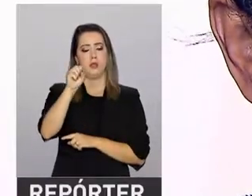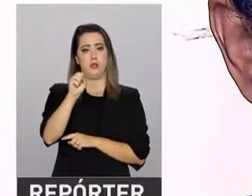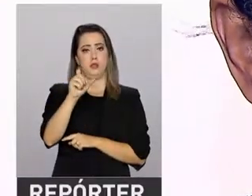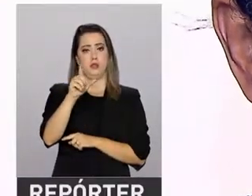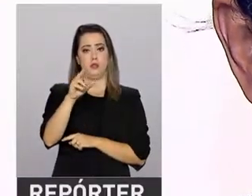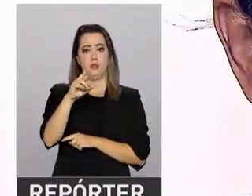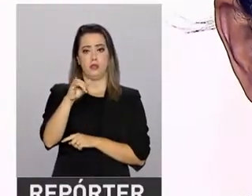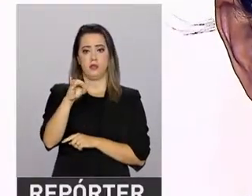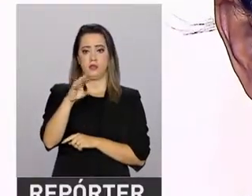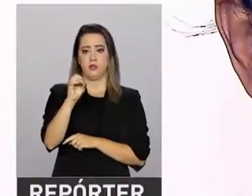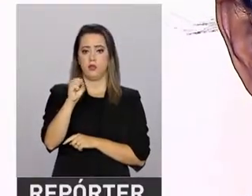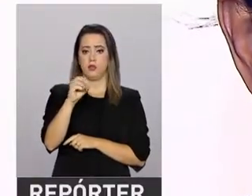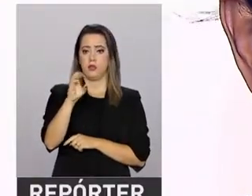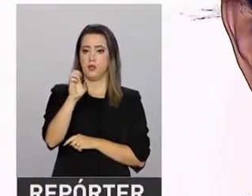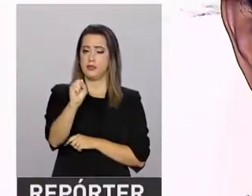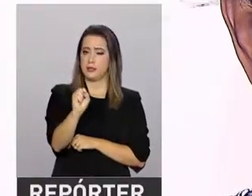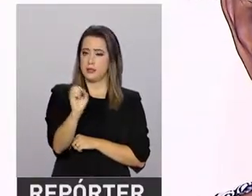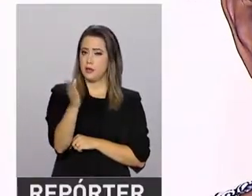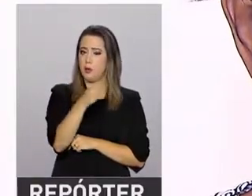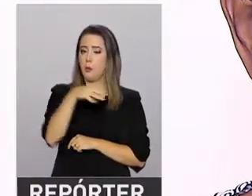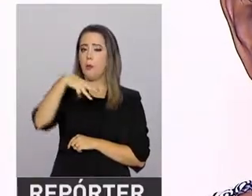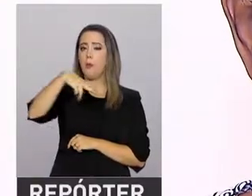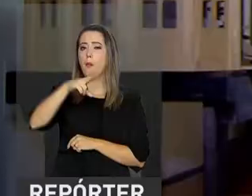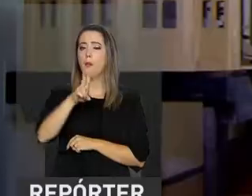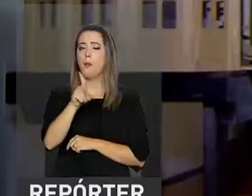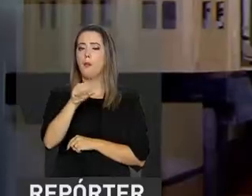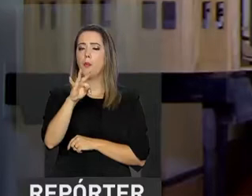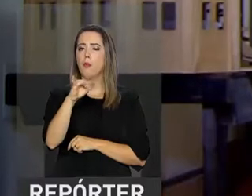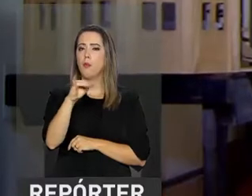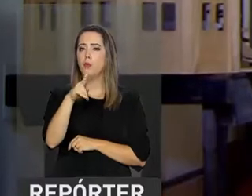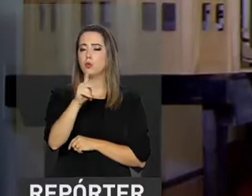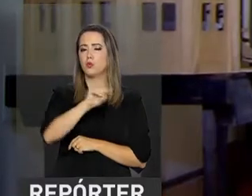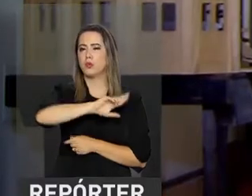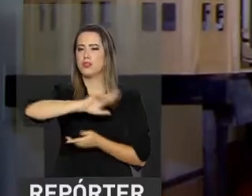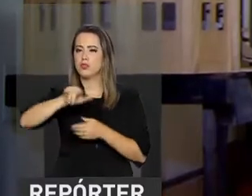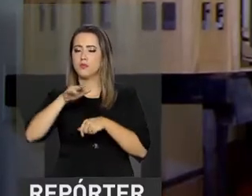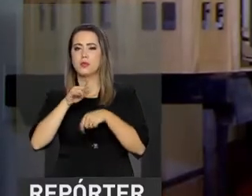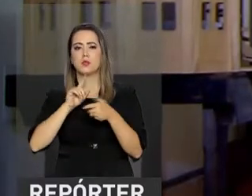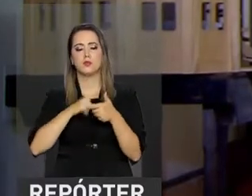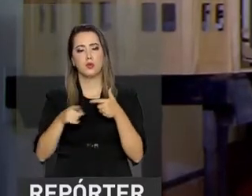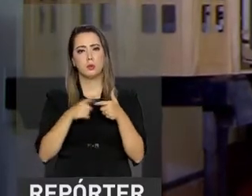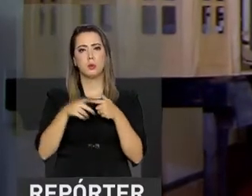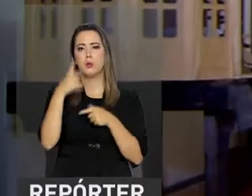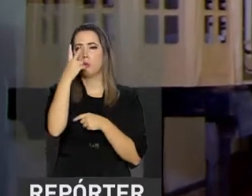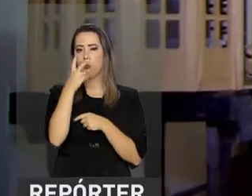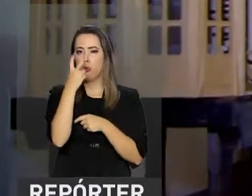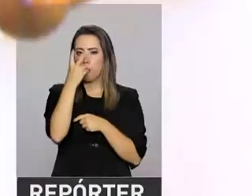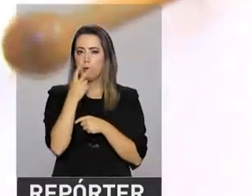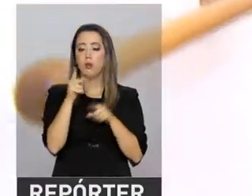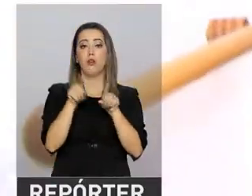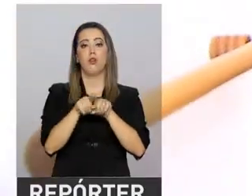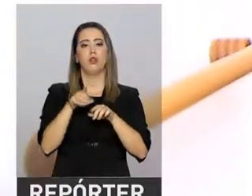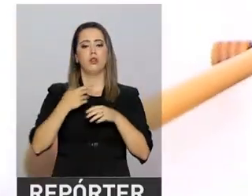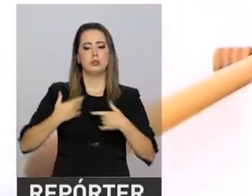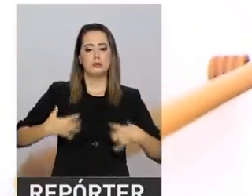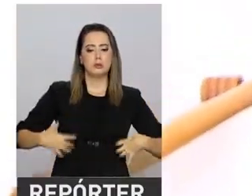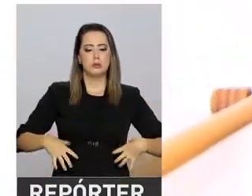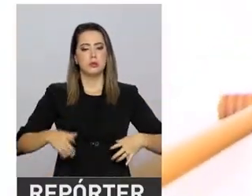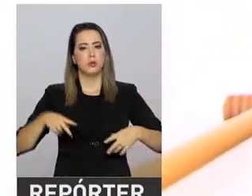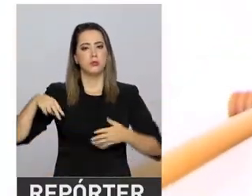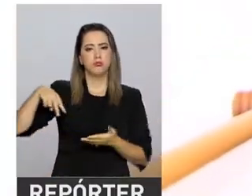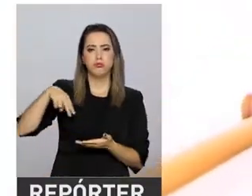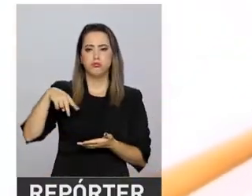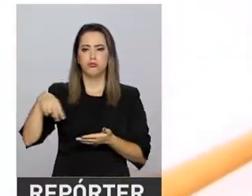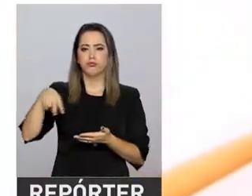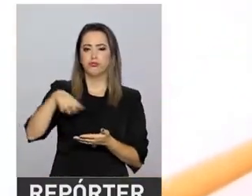logo ela teve de lidar com sintomas como perda de visão e dificuldades de locomoção e equilíbrio e dor crônica uma